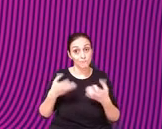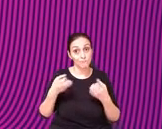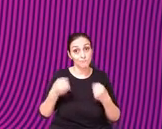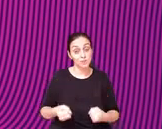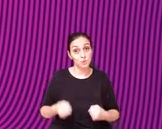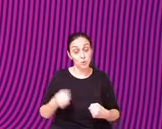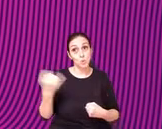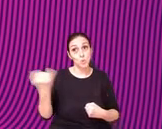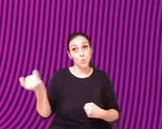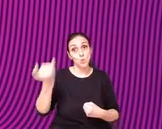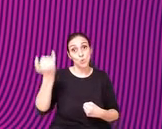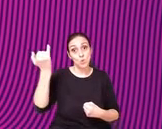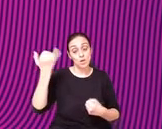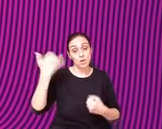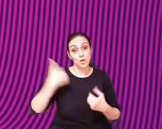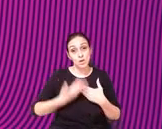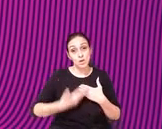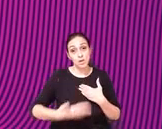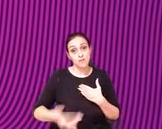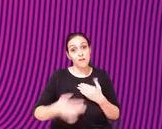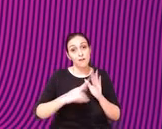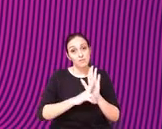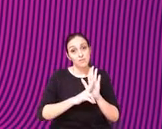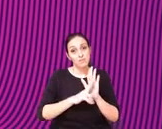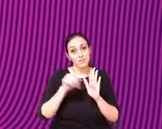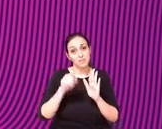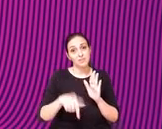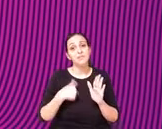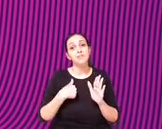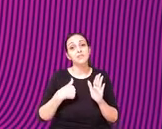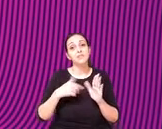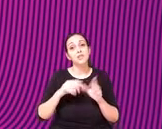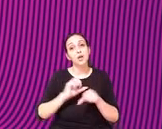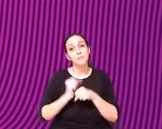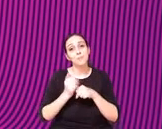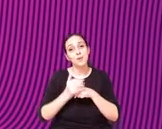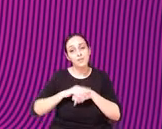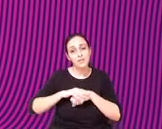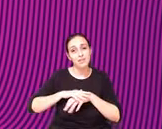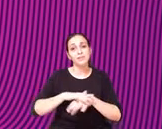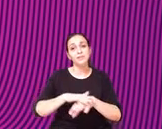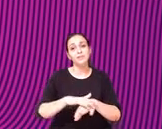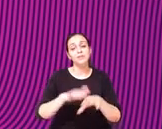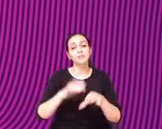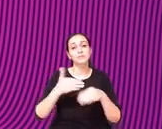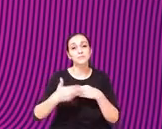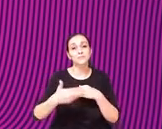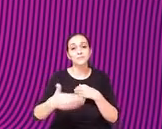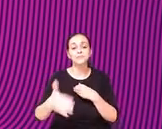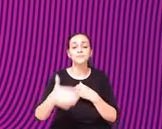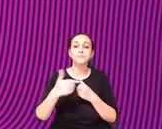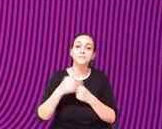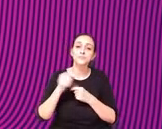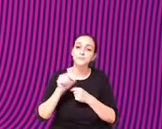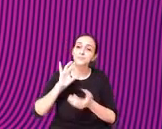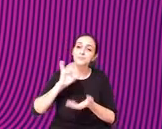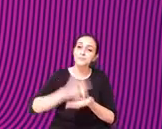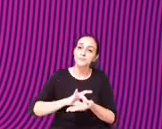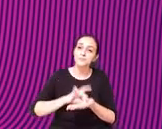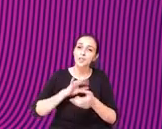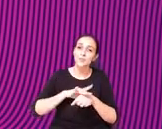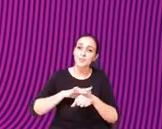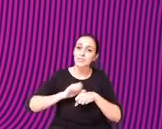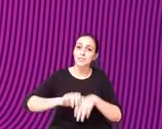patologia cardiovascular, já representava, e com a pandemia, e tudo aquilo que está associado ao facto das doenças não